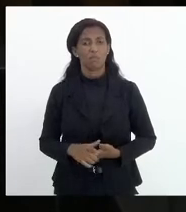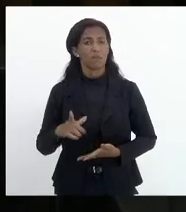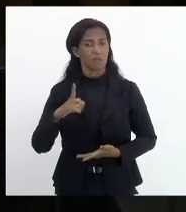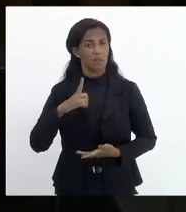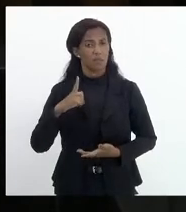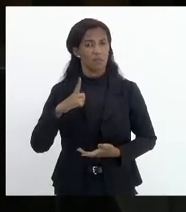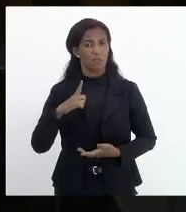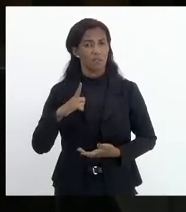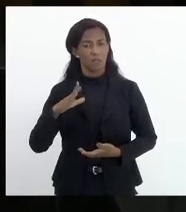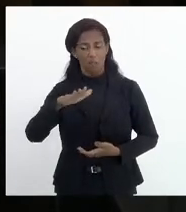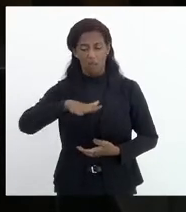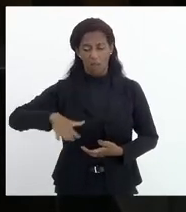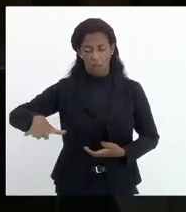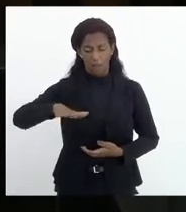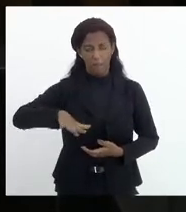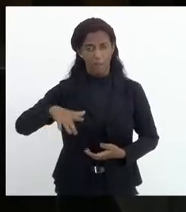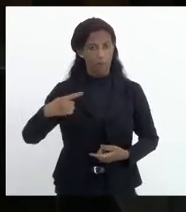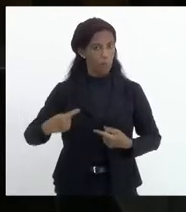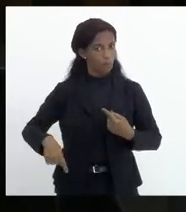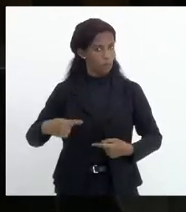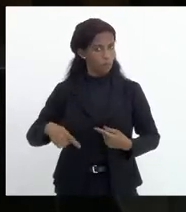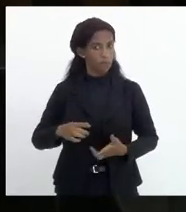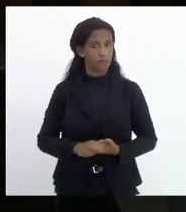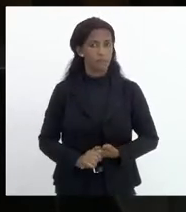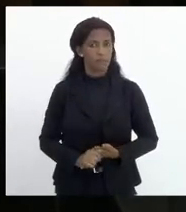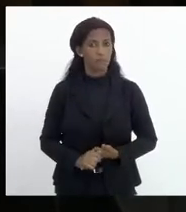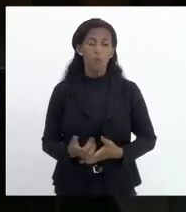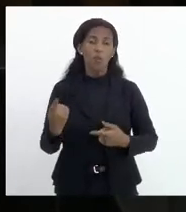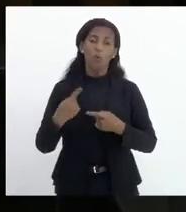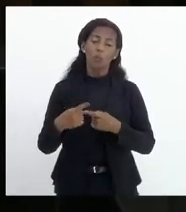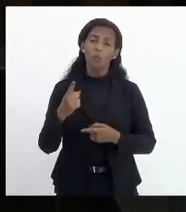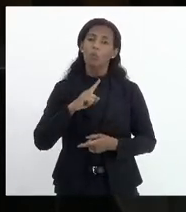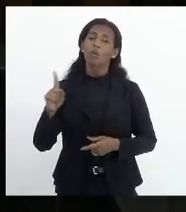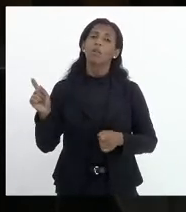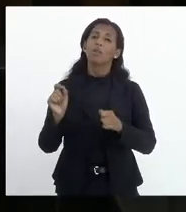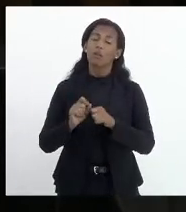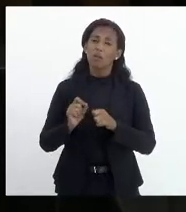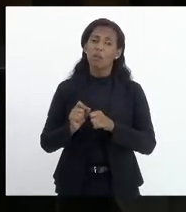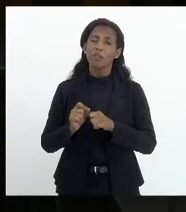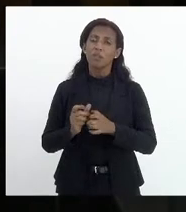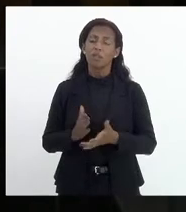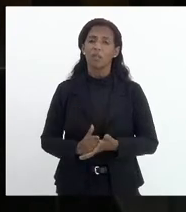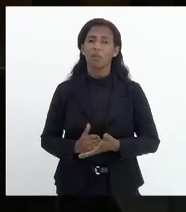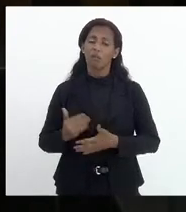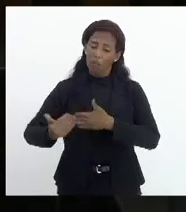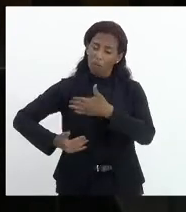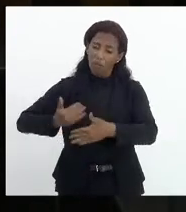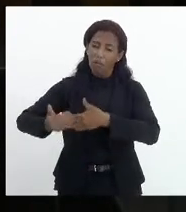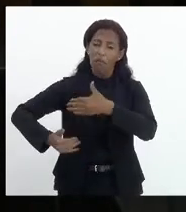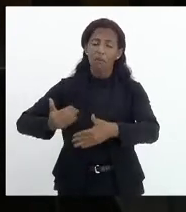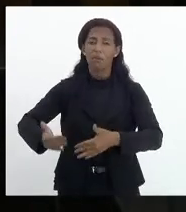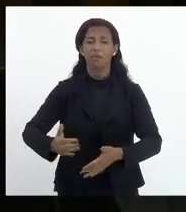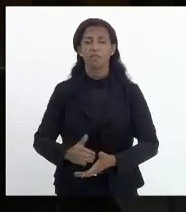existe um ambiente político porque eu não fazer os procedimentos andarem